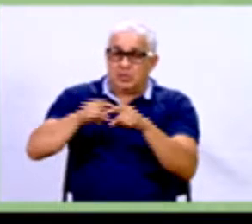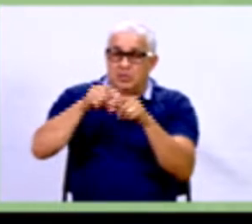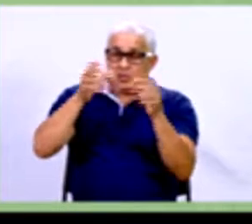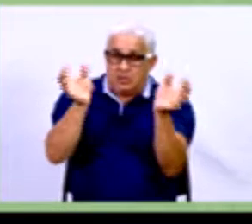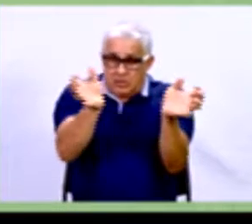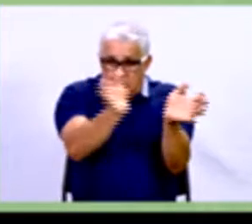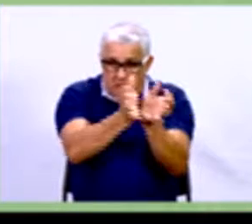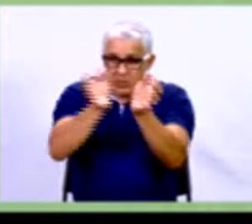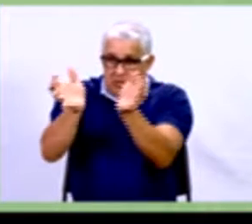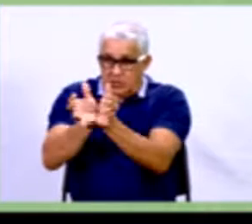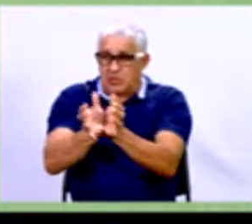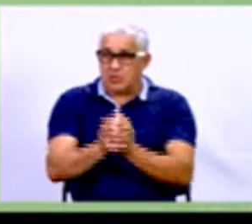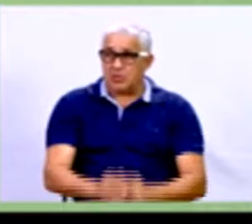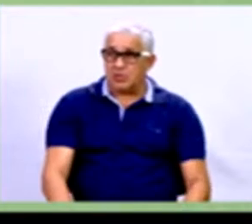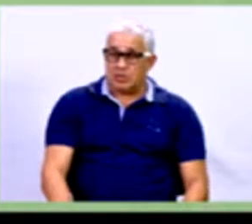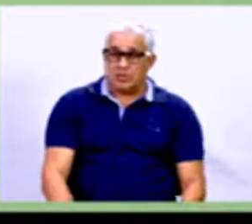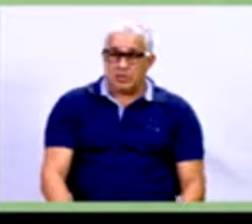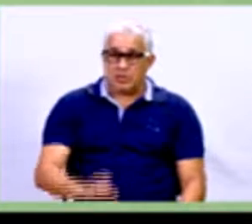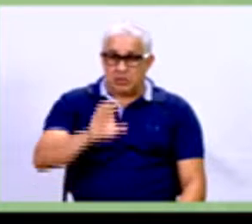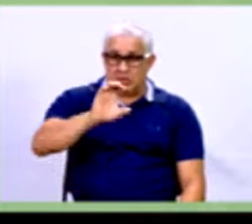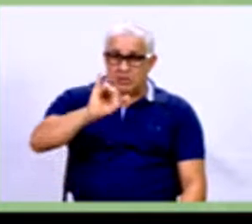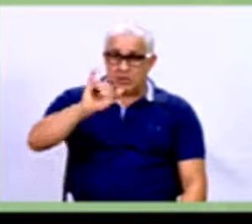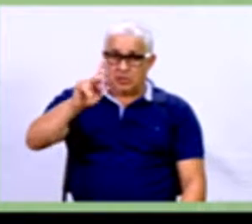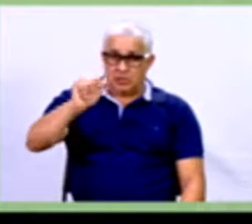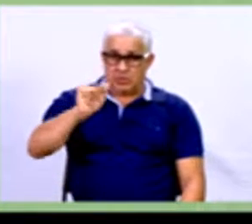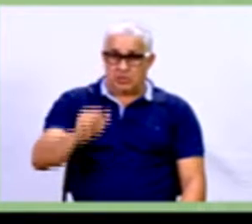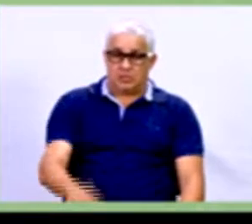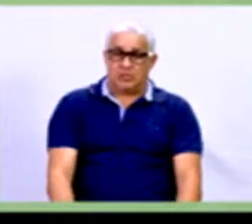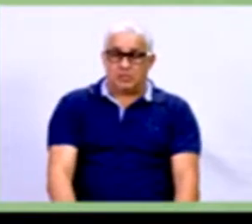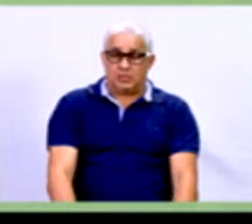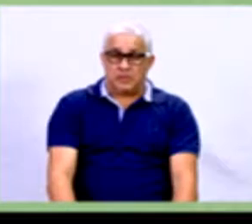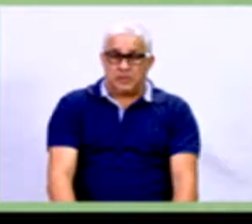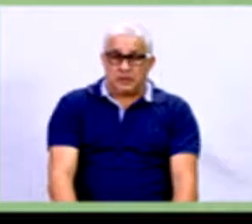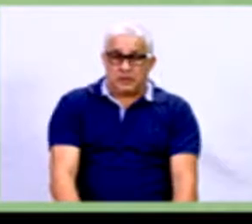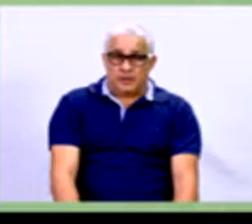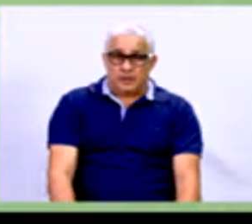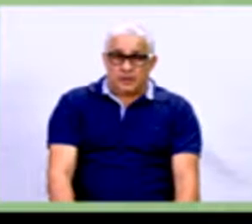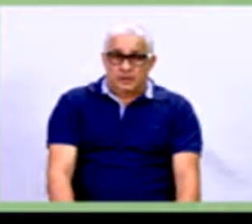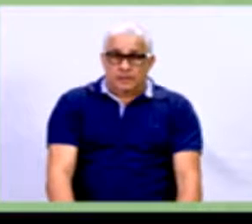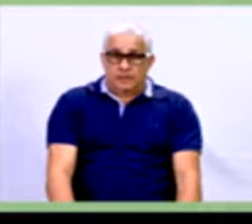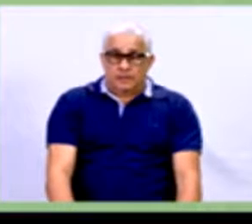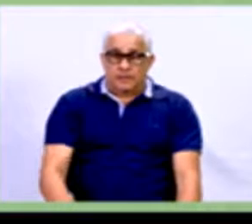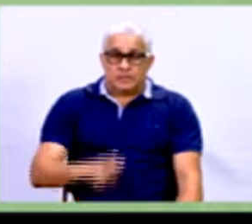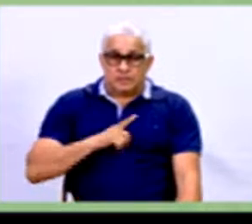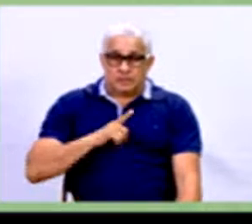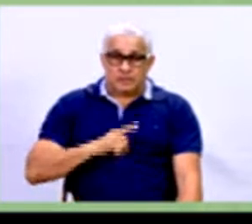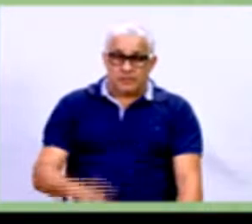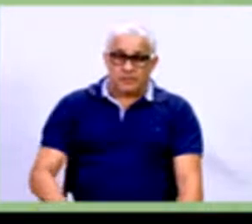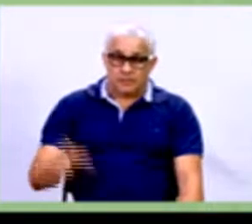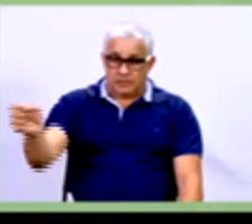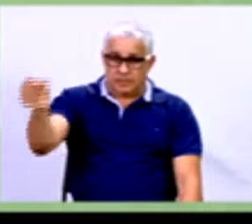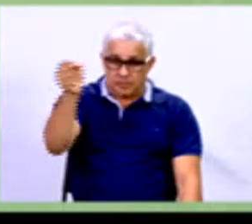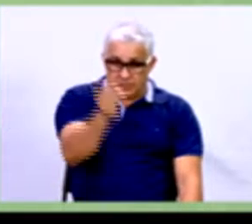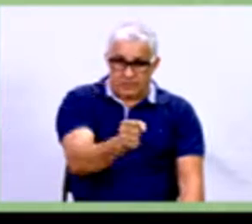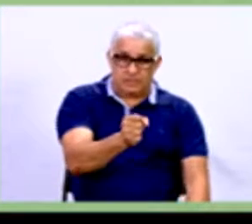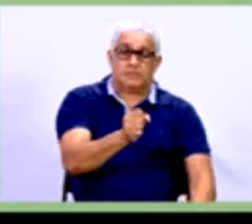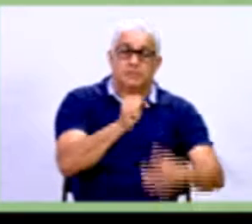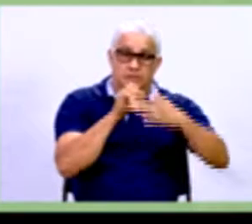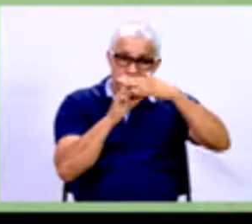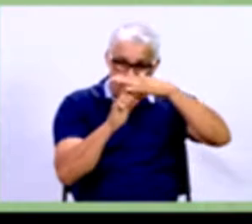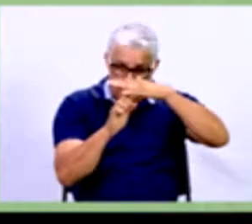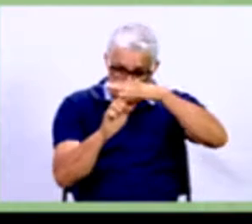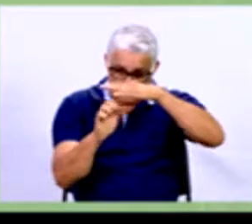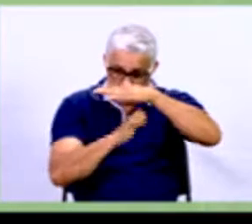bem isso da seguinte maneira. A CIPA, a Comissão Interna de Prevenção de Acidentes, ela tem representantes do empregado,